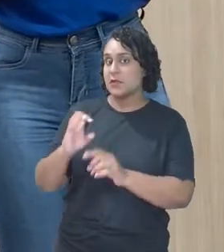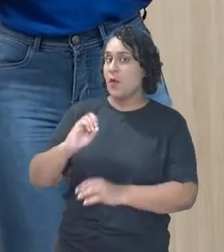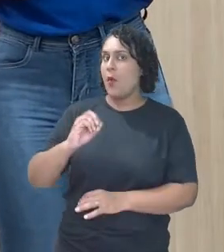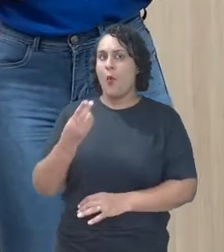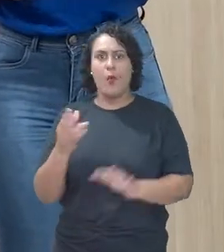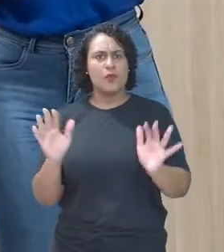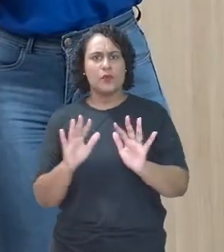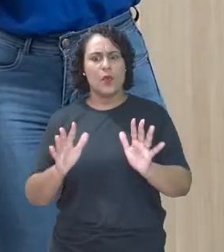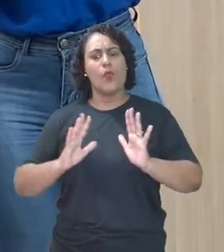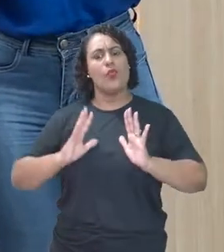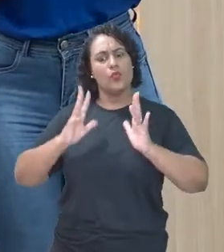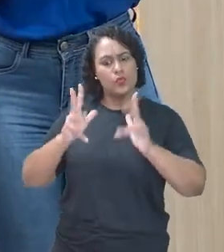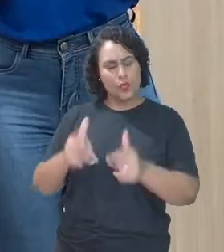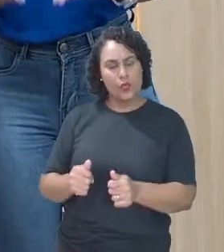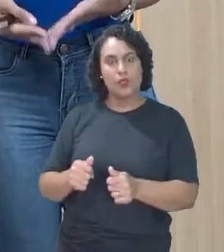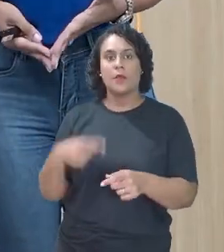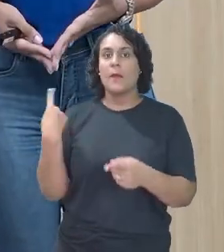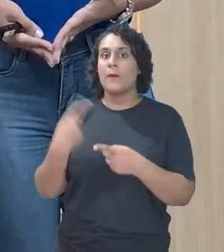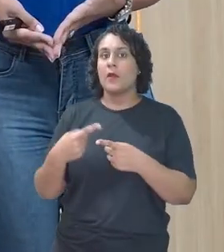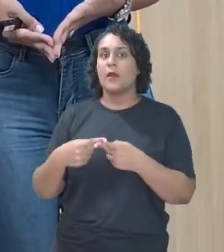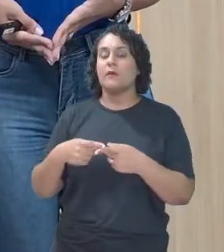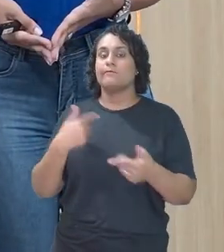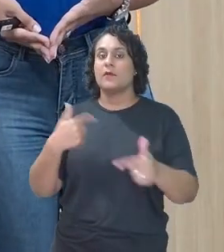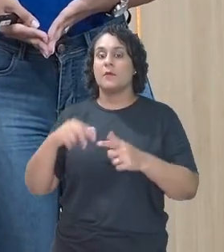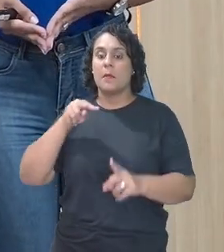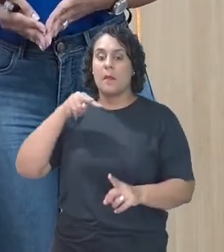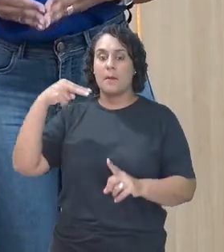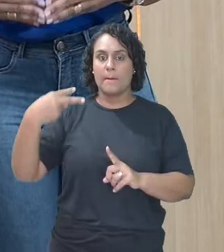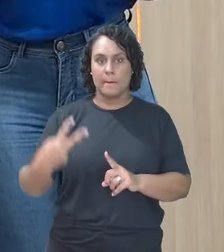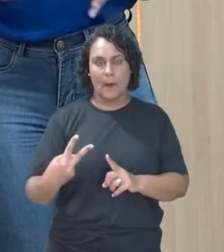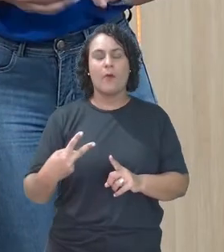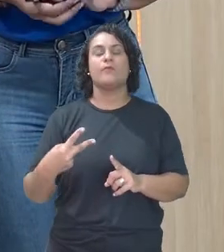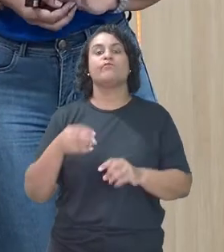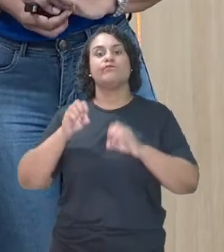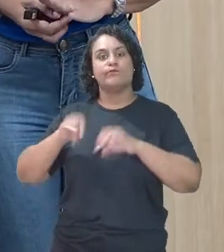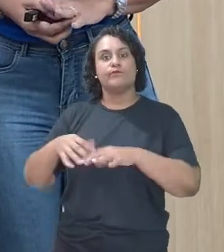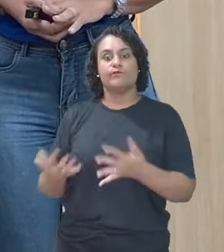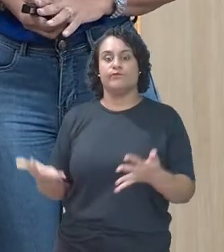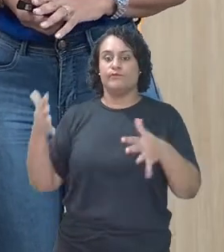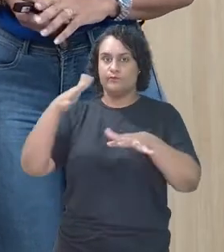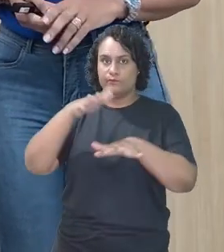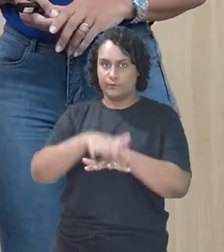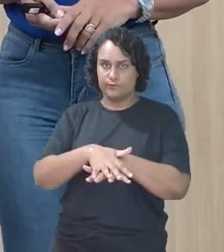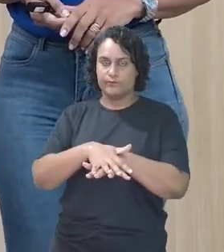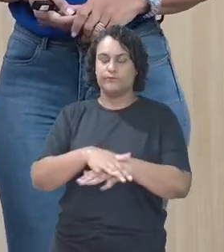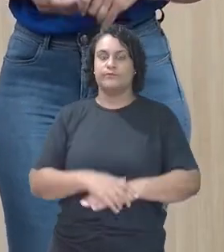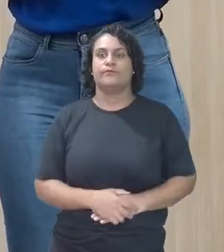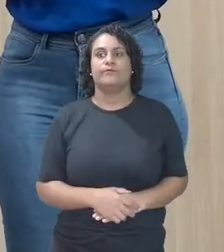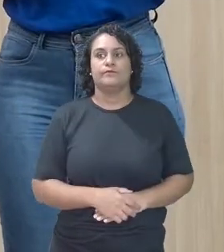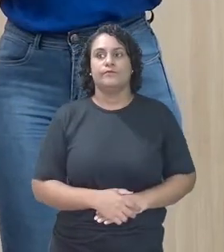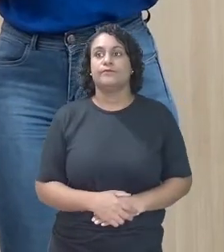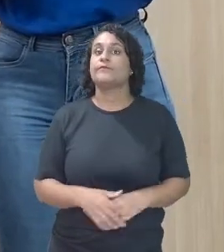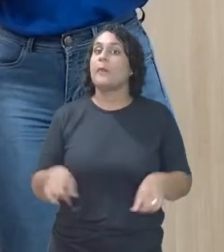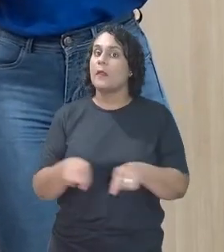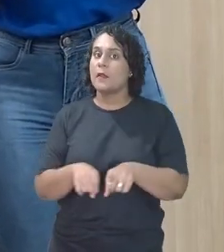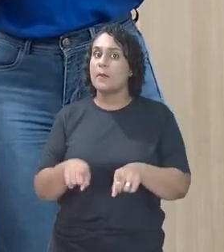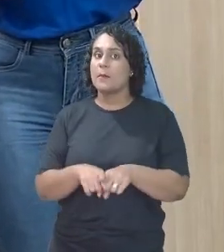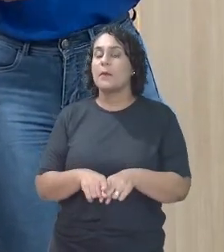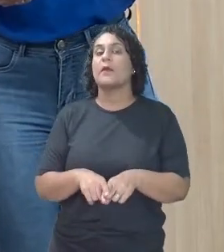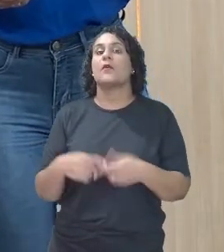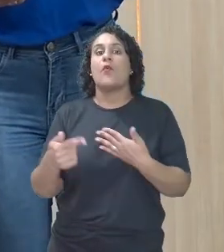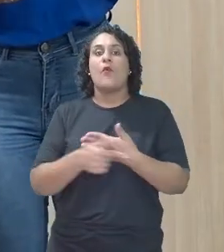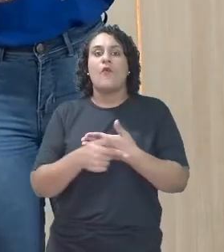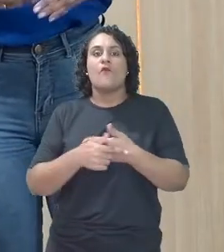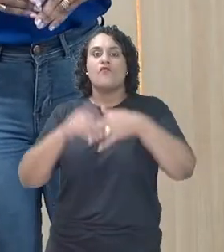Que a gente trabalha na perspectiva de uma educação inclusiva. Então, a gente contempla todos os estudantes. A gente trabalha com as